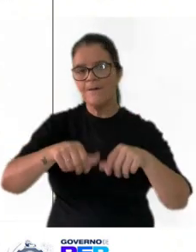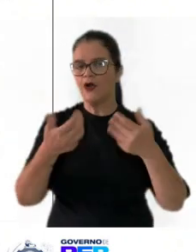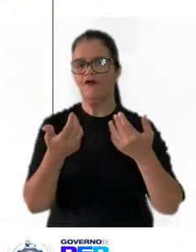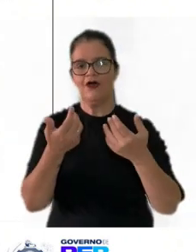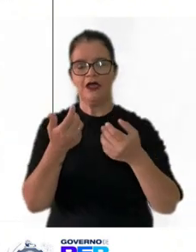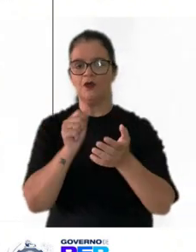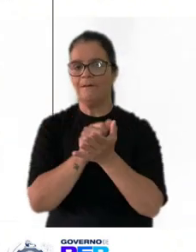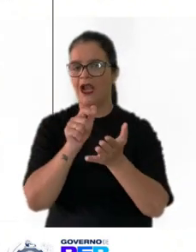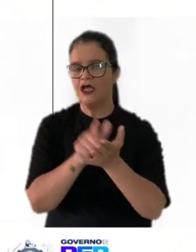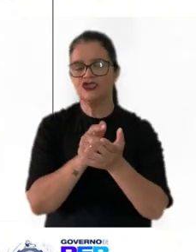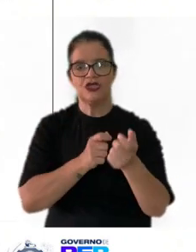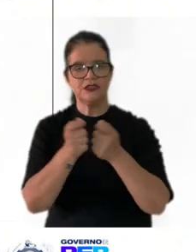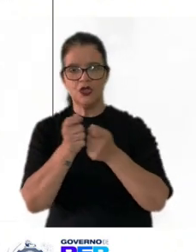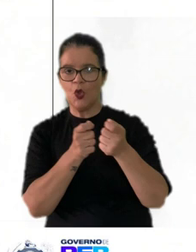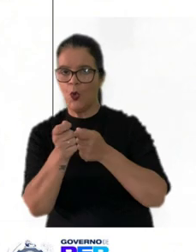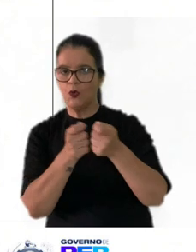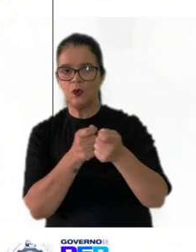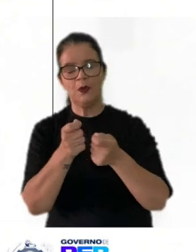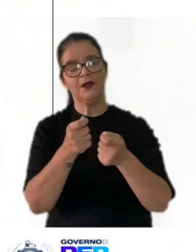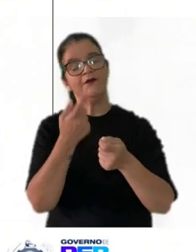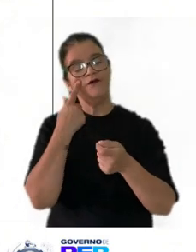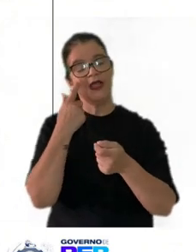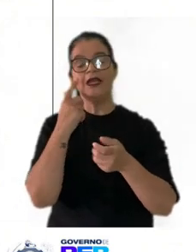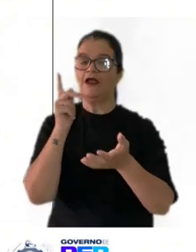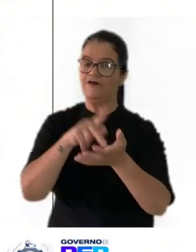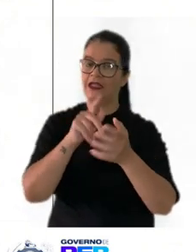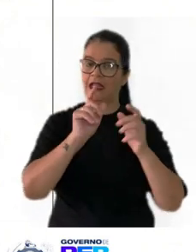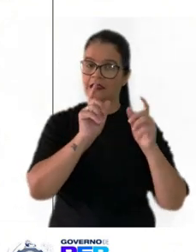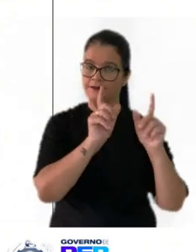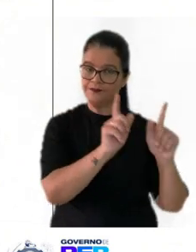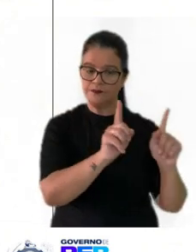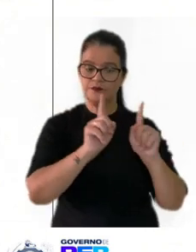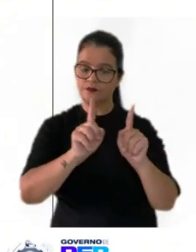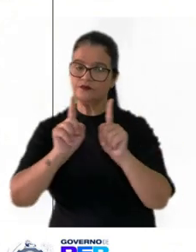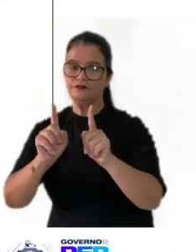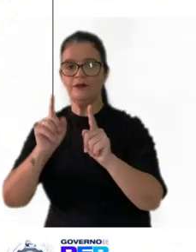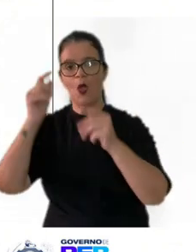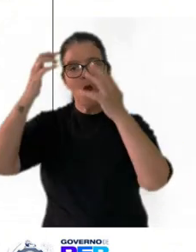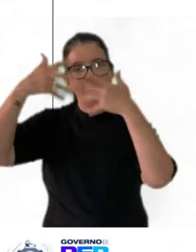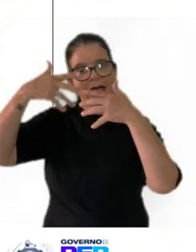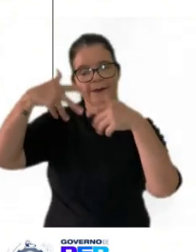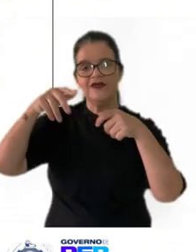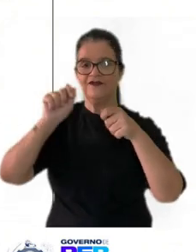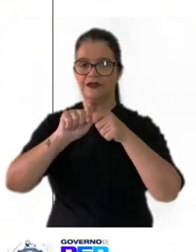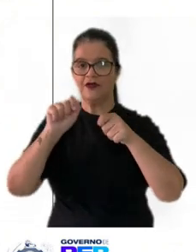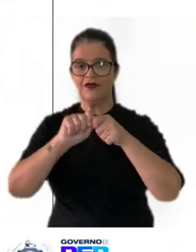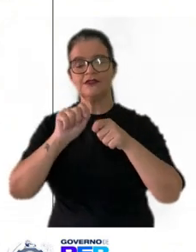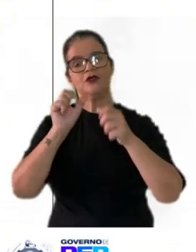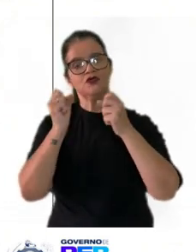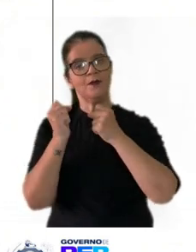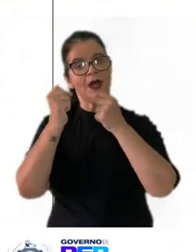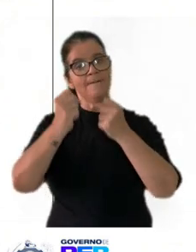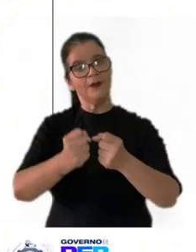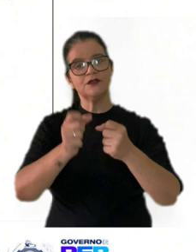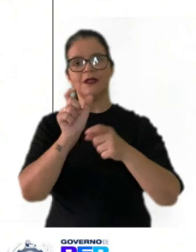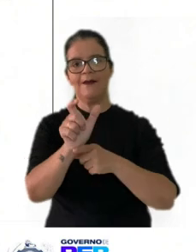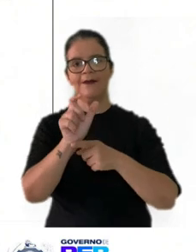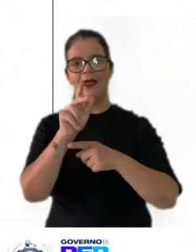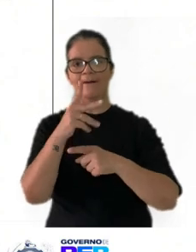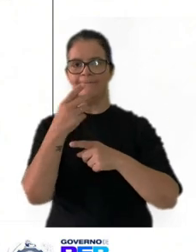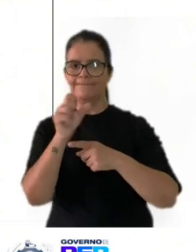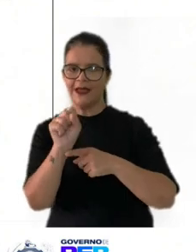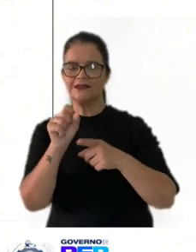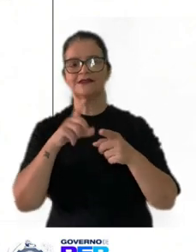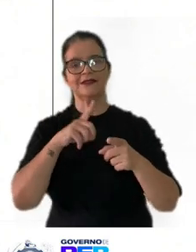verdade a tirinha ela tá trazendo uma reflexão sobre a possibilidade da palavra pass ter o